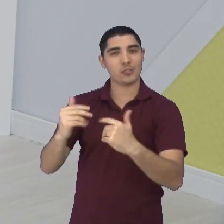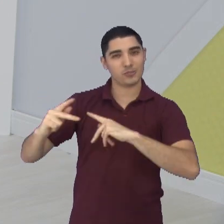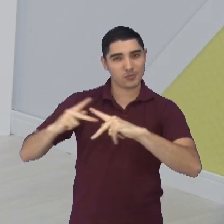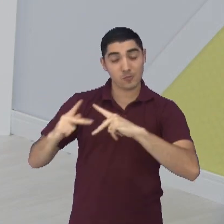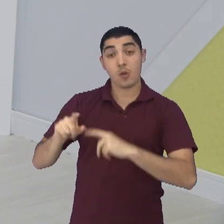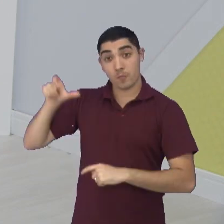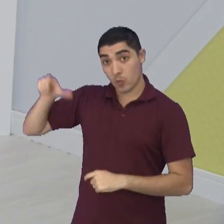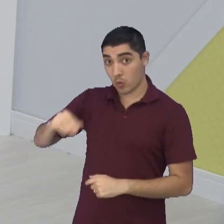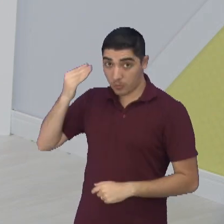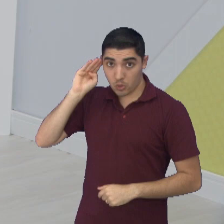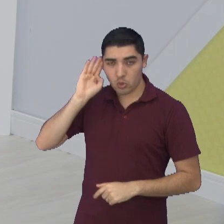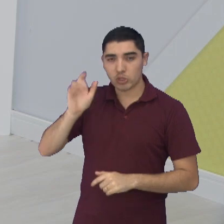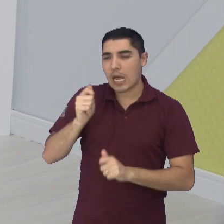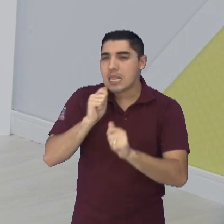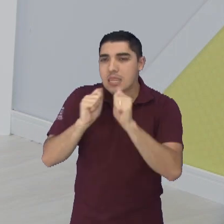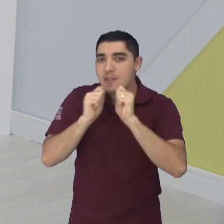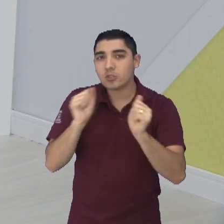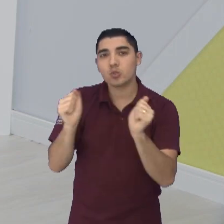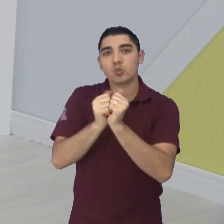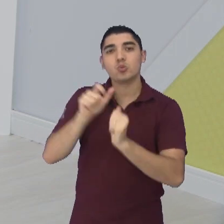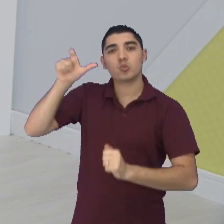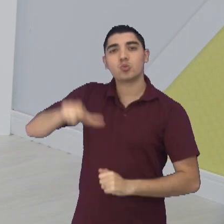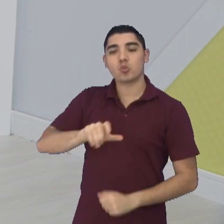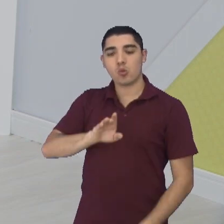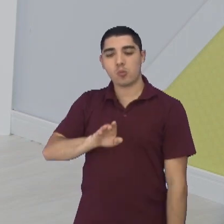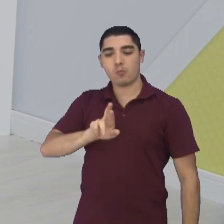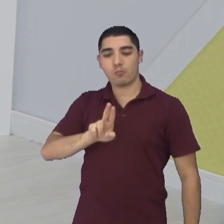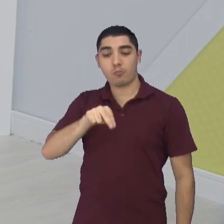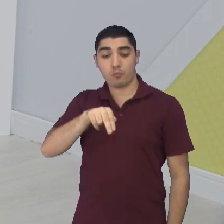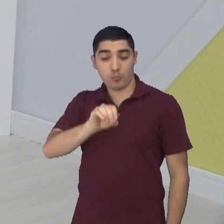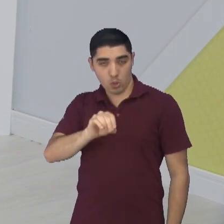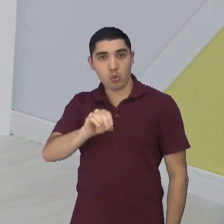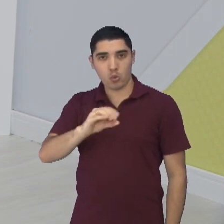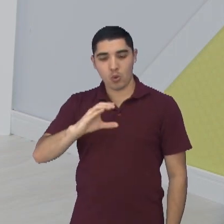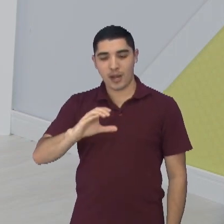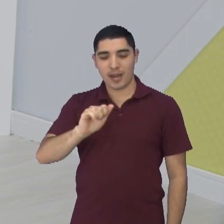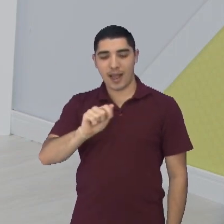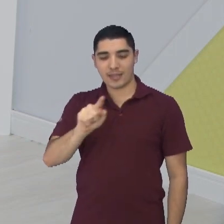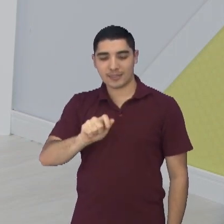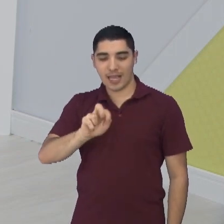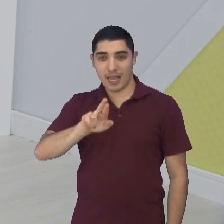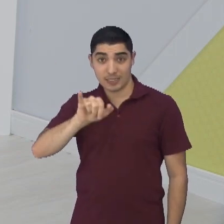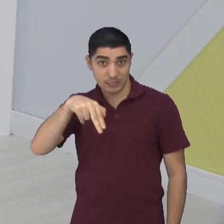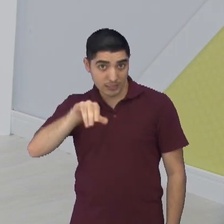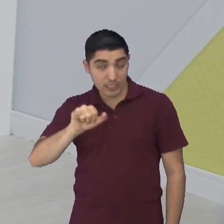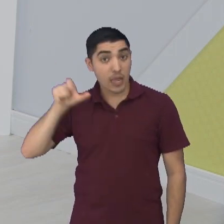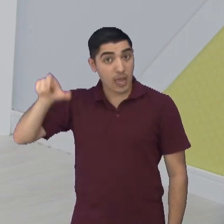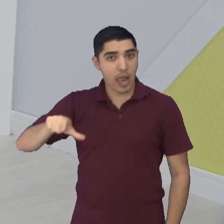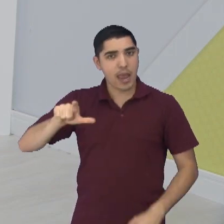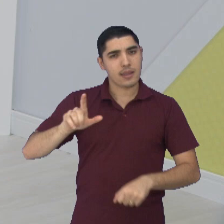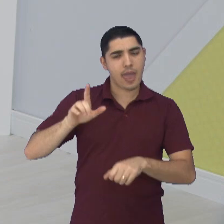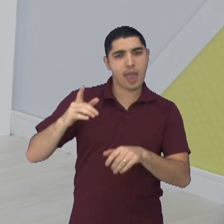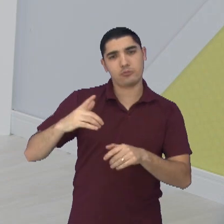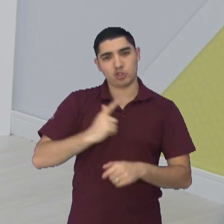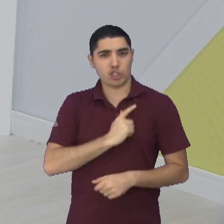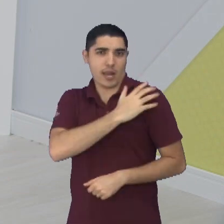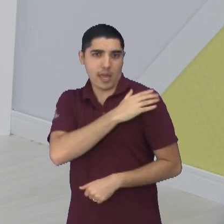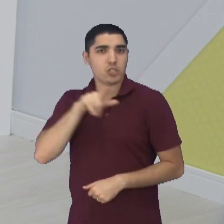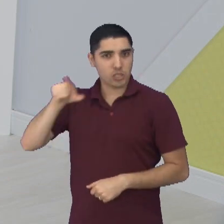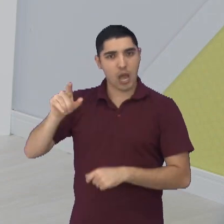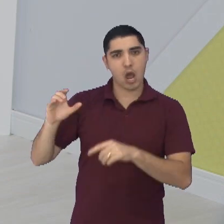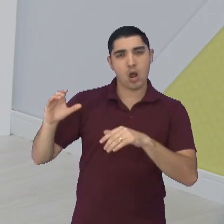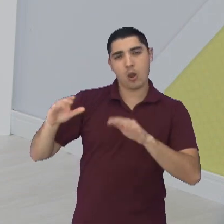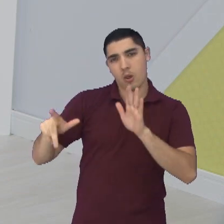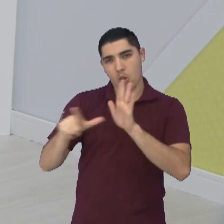um dos homens fortes do Grupo Oscar, que é o Bruno Casarini Constantino, que vai contar mais detalhes desta aquisição do